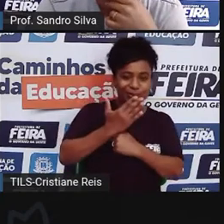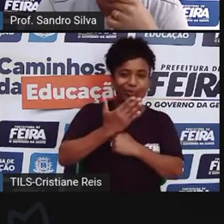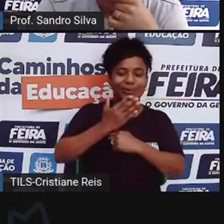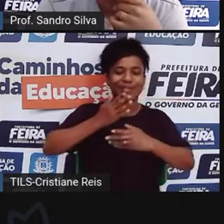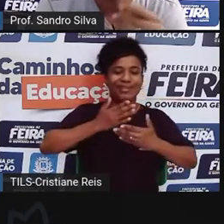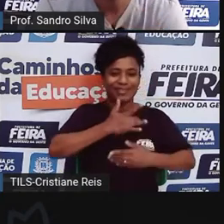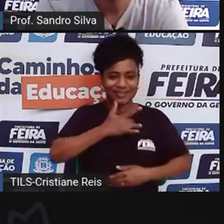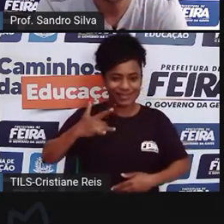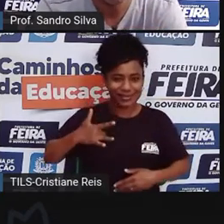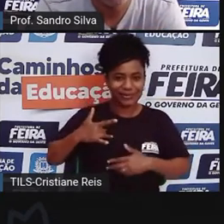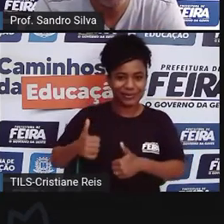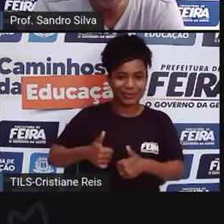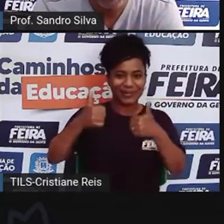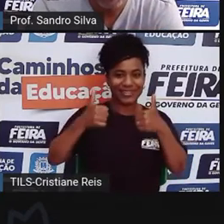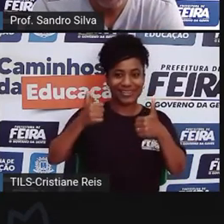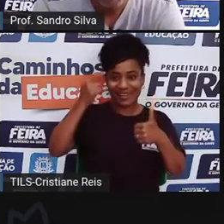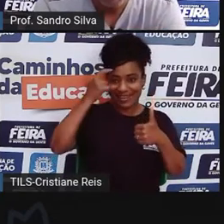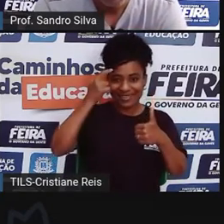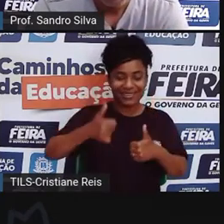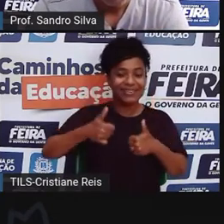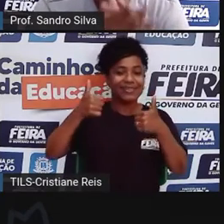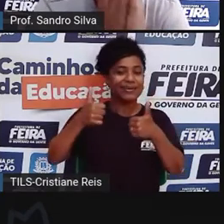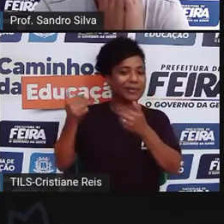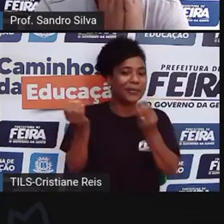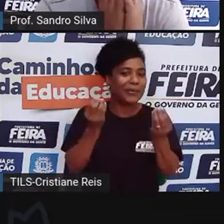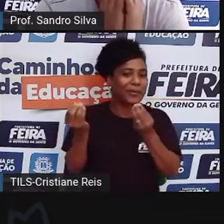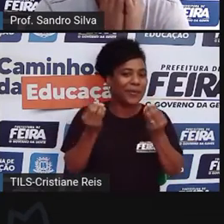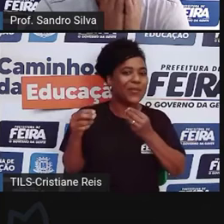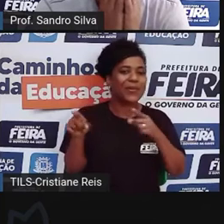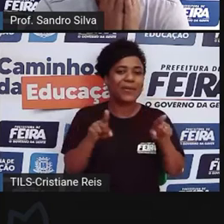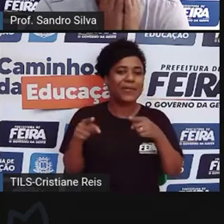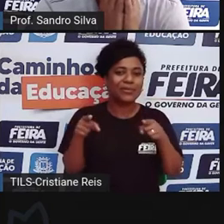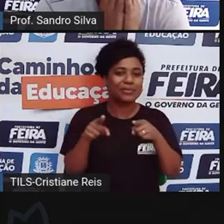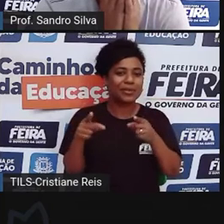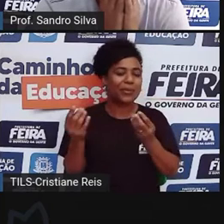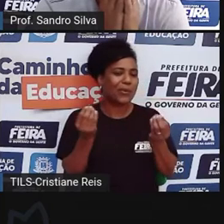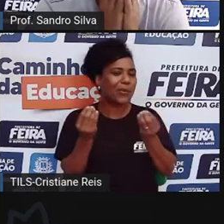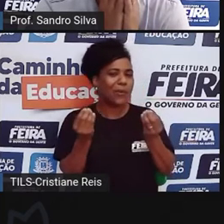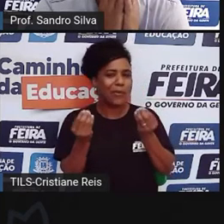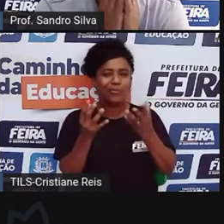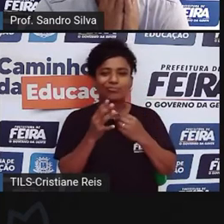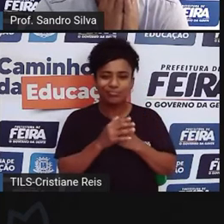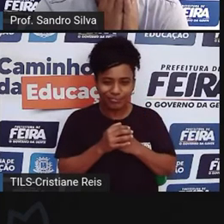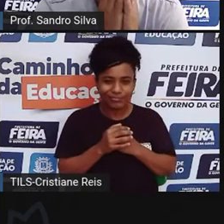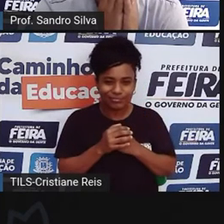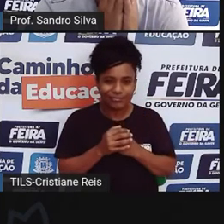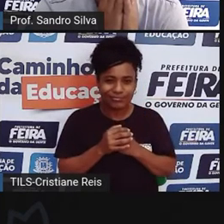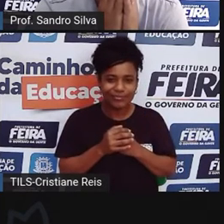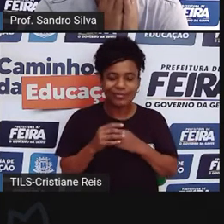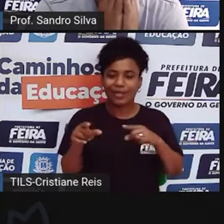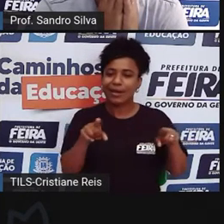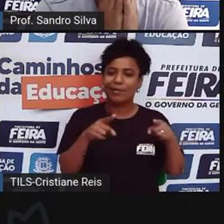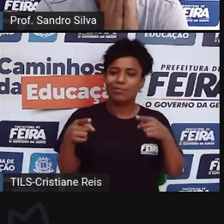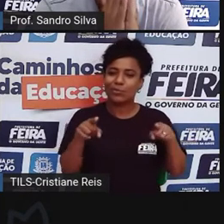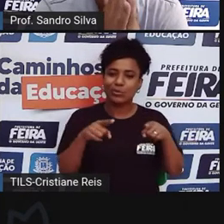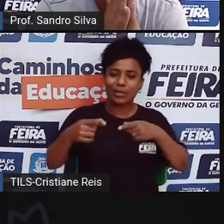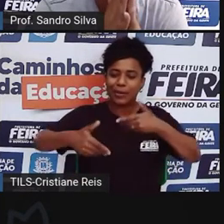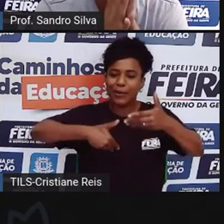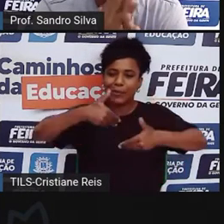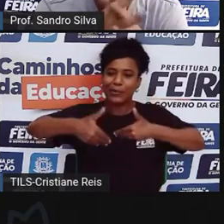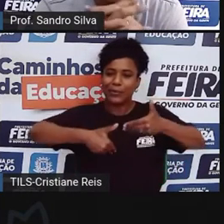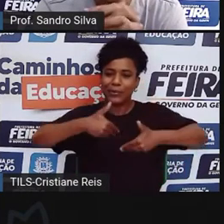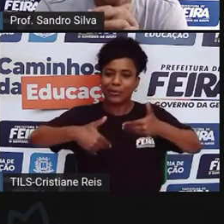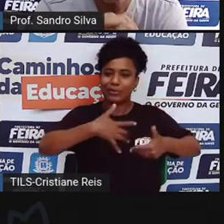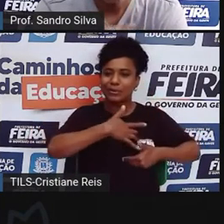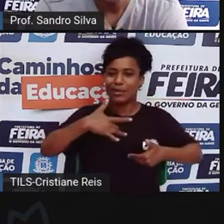conteúdo. E eu queria saber de você como funciona a musicoterapia e quais são os profissionais que podem atuar